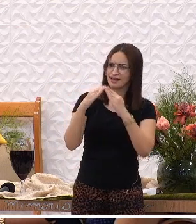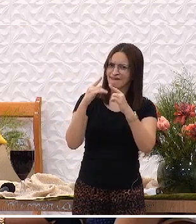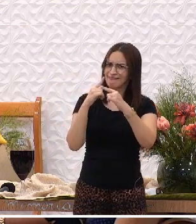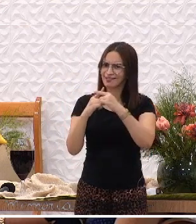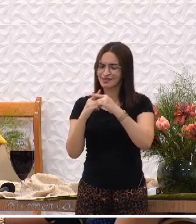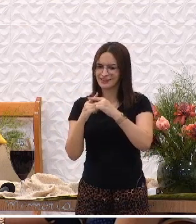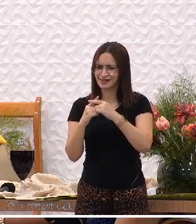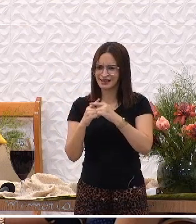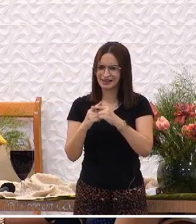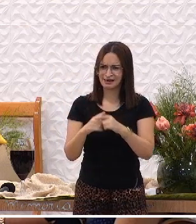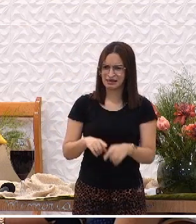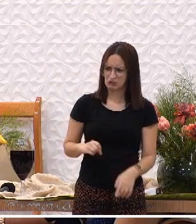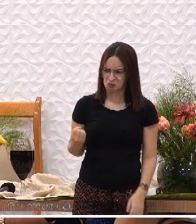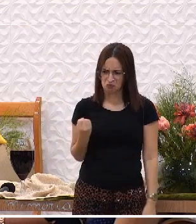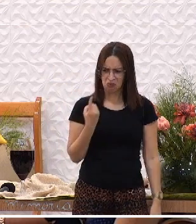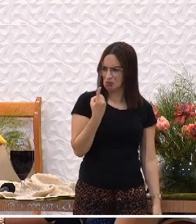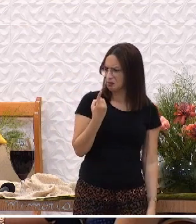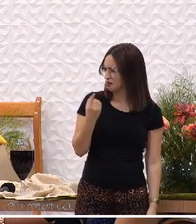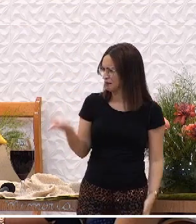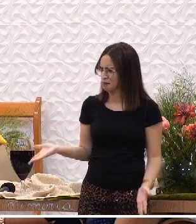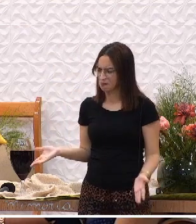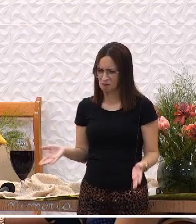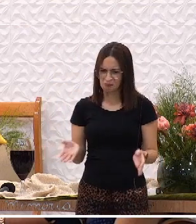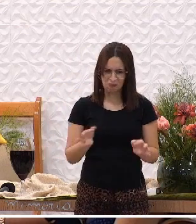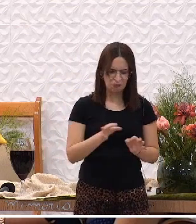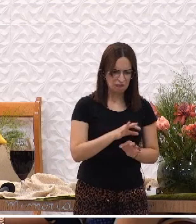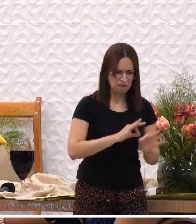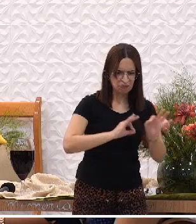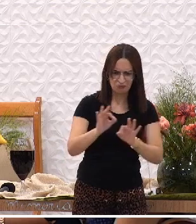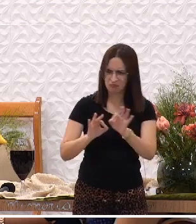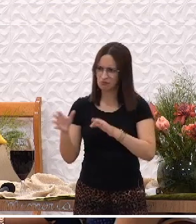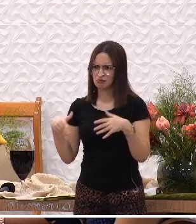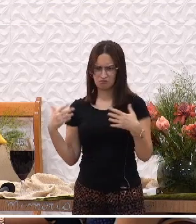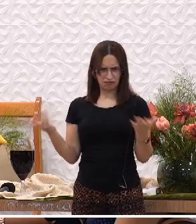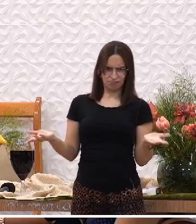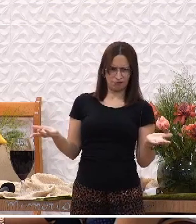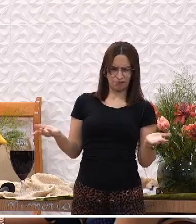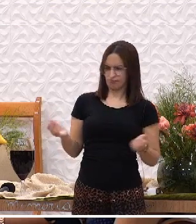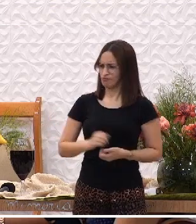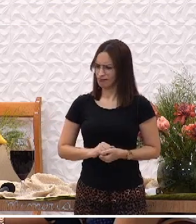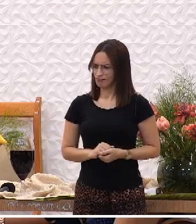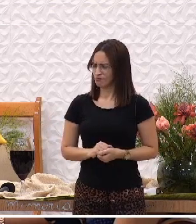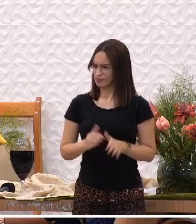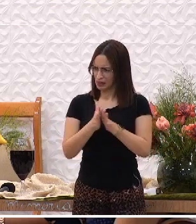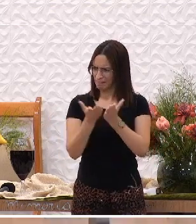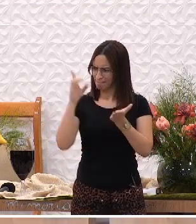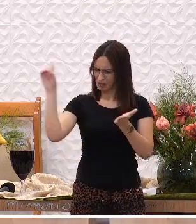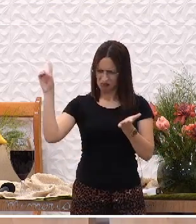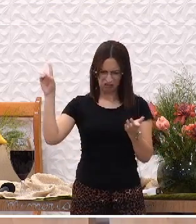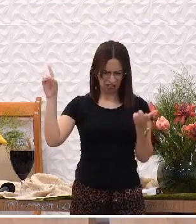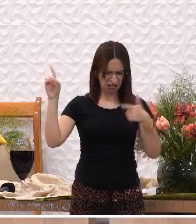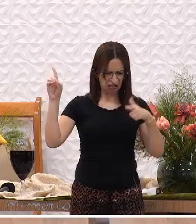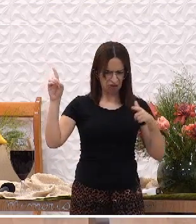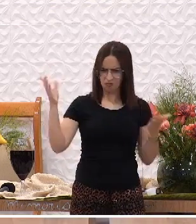verdade. Vários rituais estranhos e coisas do tipo, que nunca foram ensinados pela Bíblia. E aí, para nós, um princípio